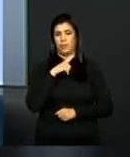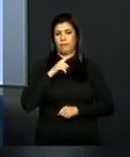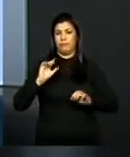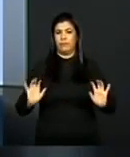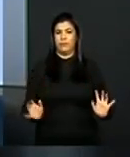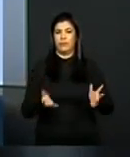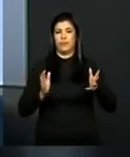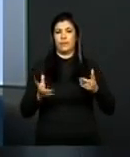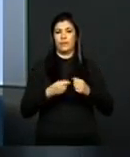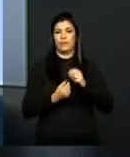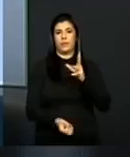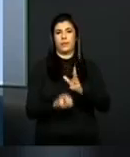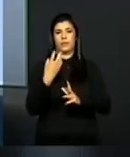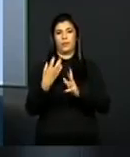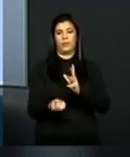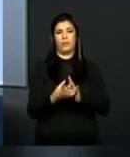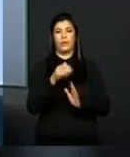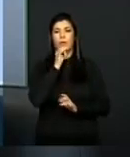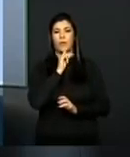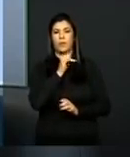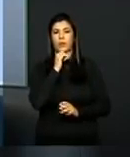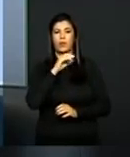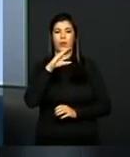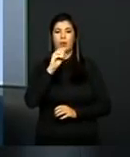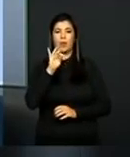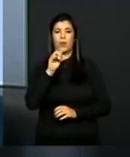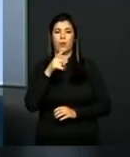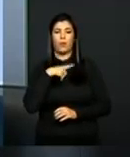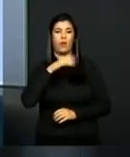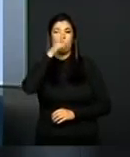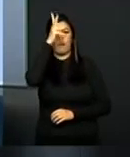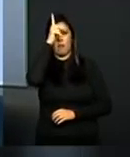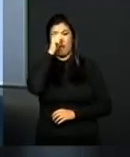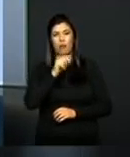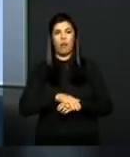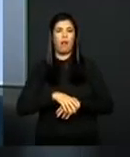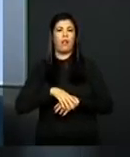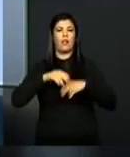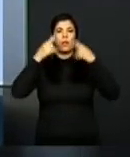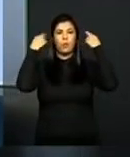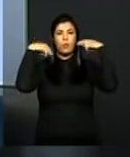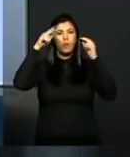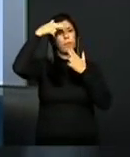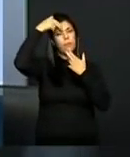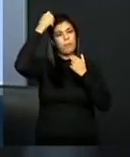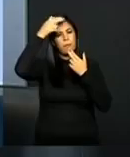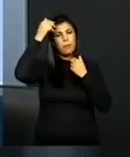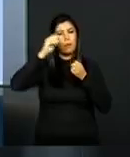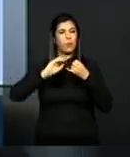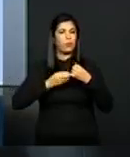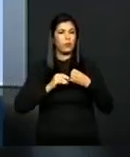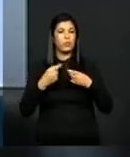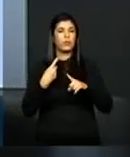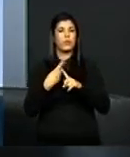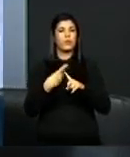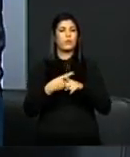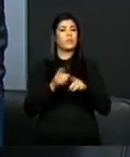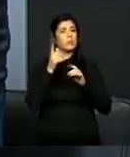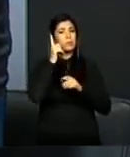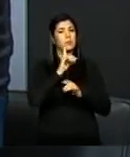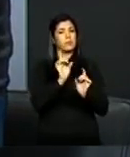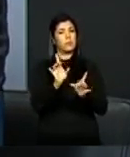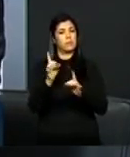de produção, seja do coentro, da galinha, do leite, do bode, do feijão, encontra mercado porque as pessoas